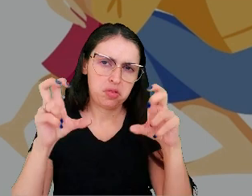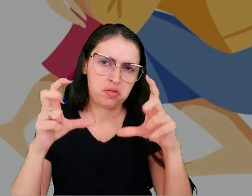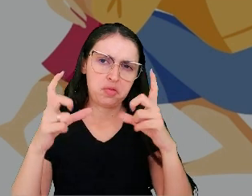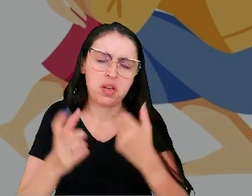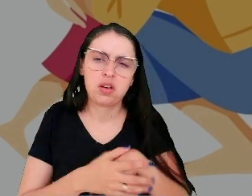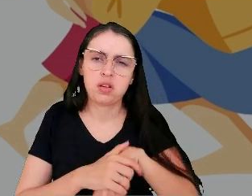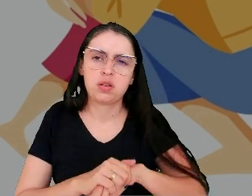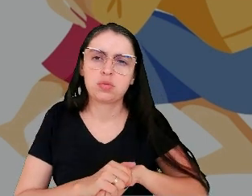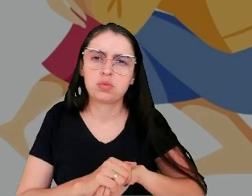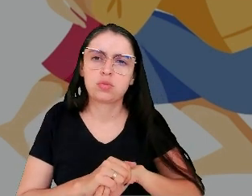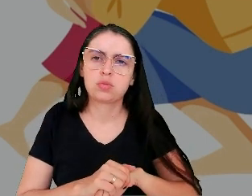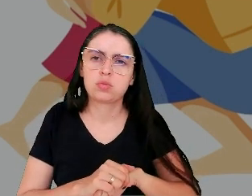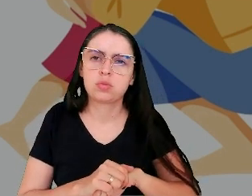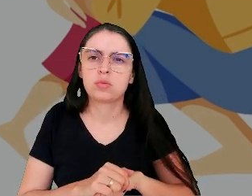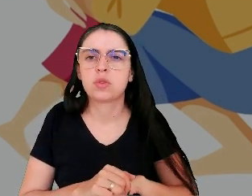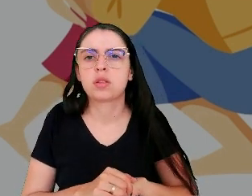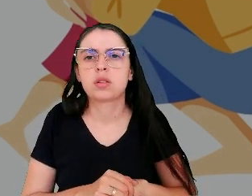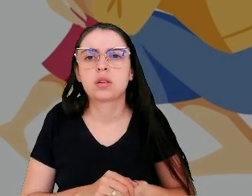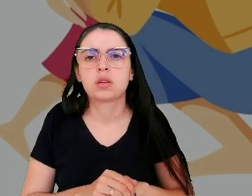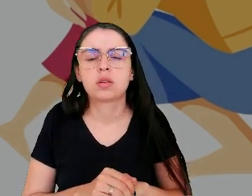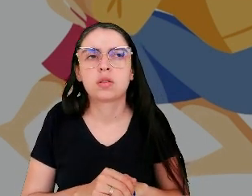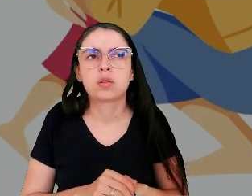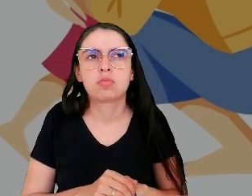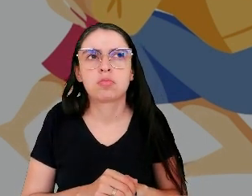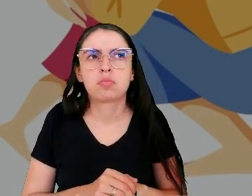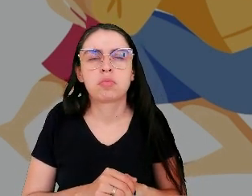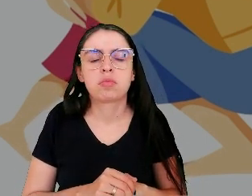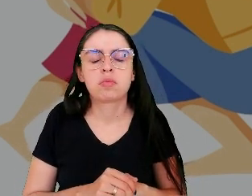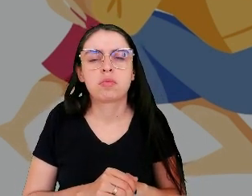tenha conseguido, no mesmo momento,